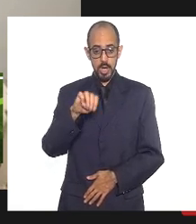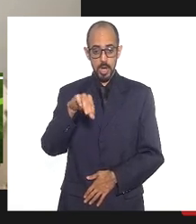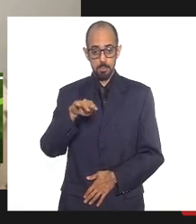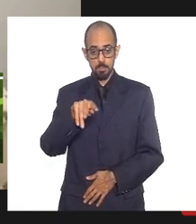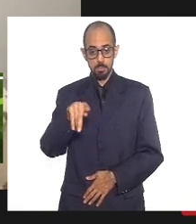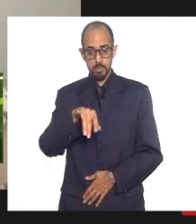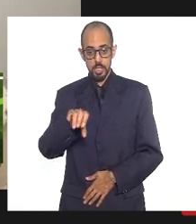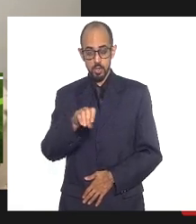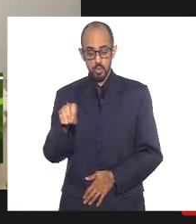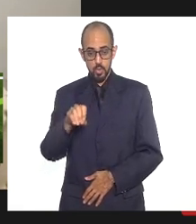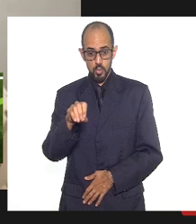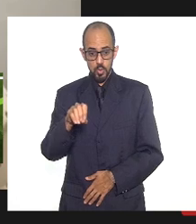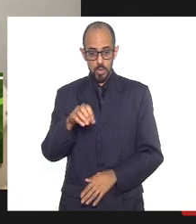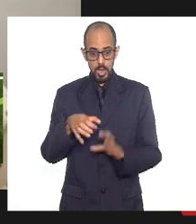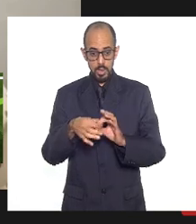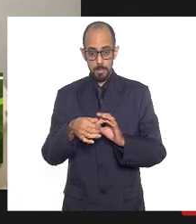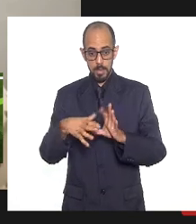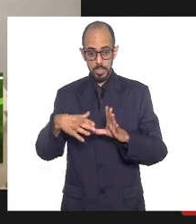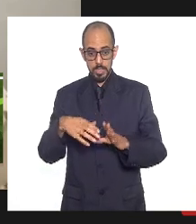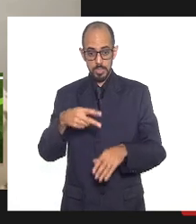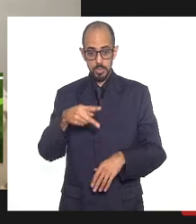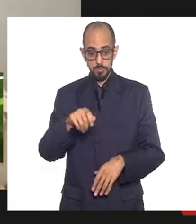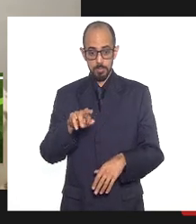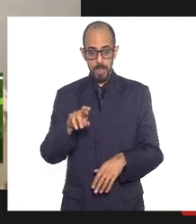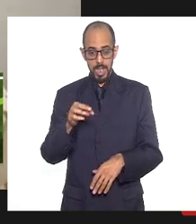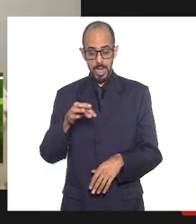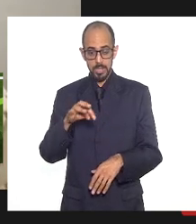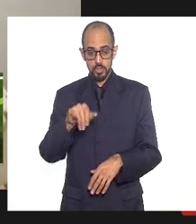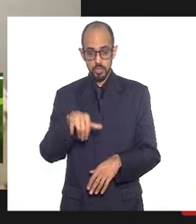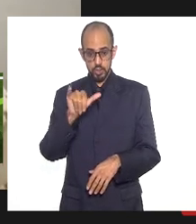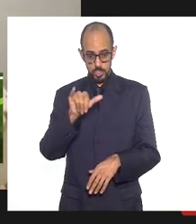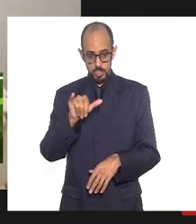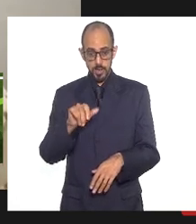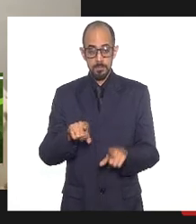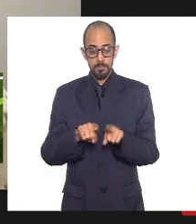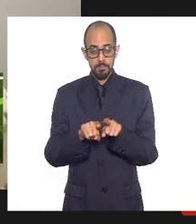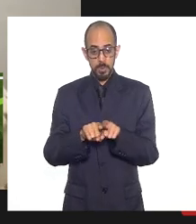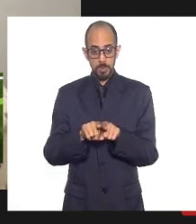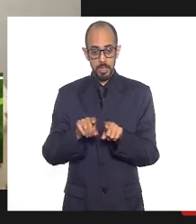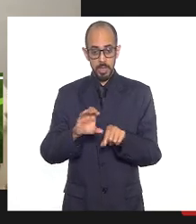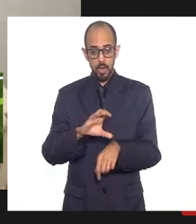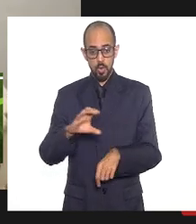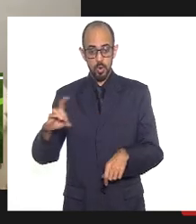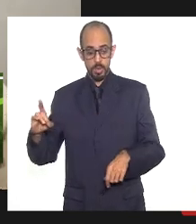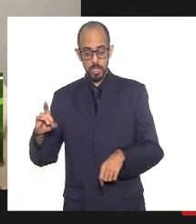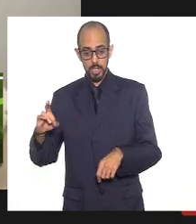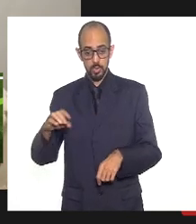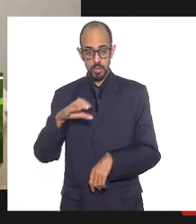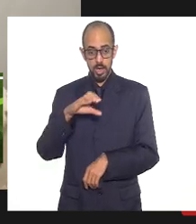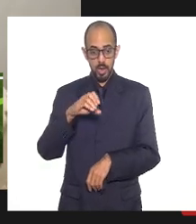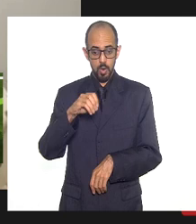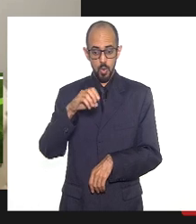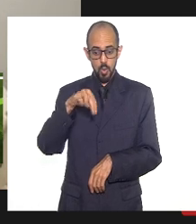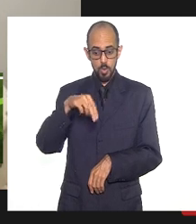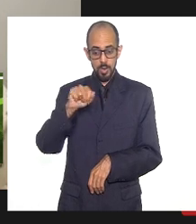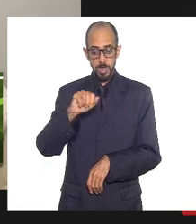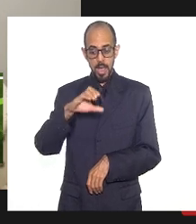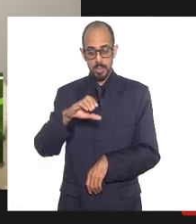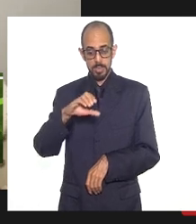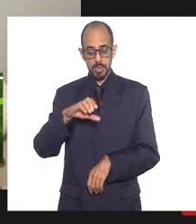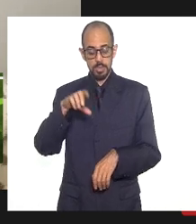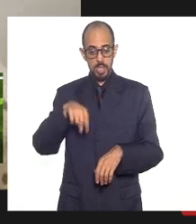em Paraty e coordenador da CONAC, Coordenação Nacional de Articulação das